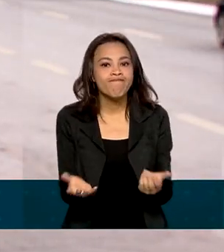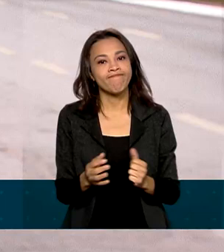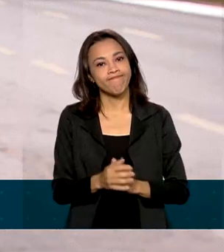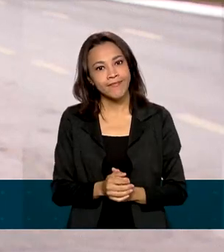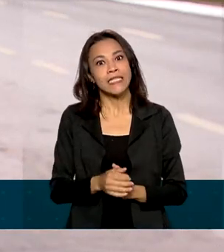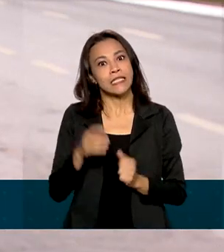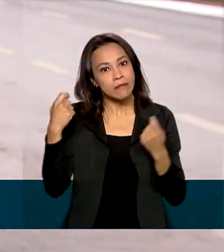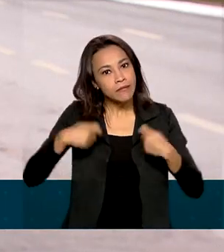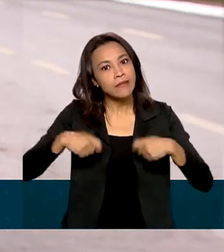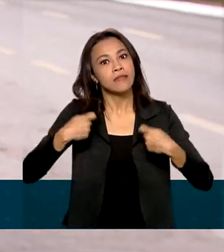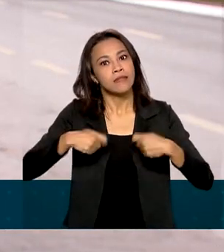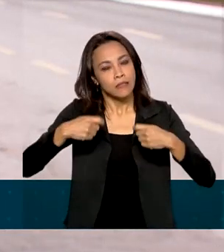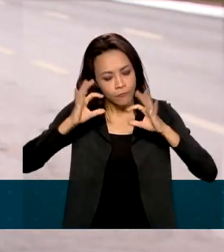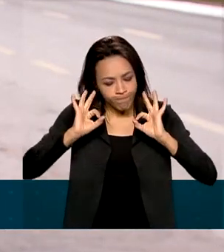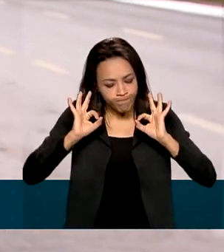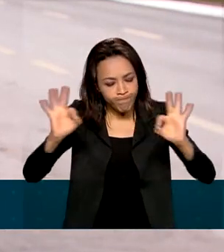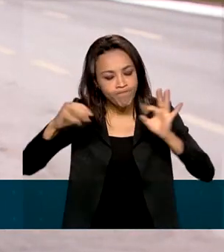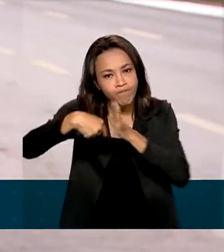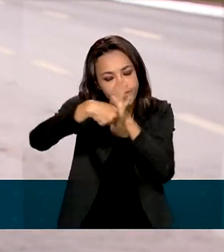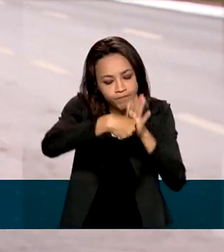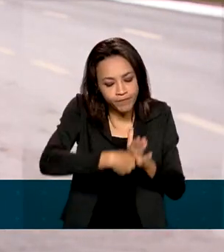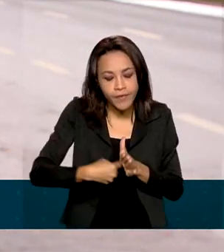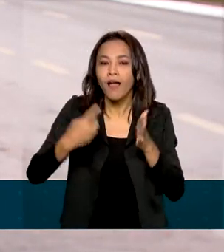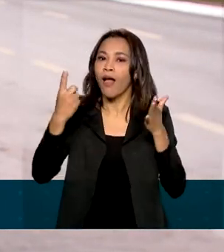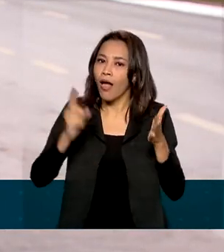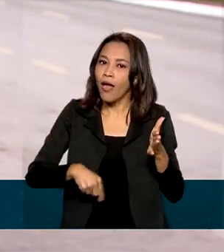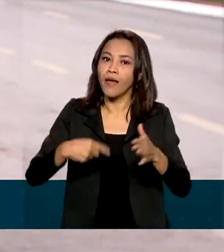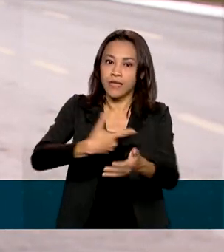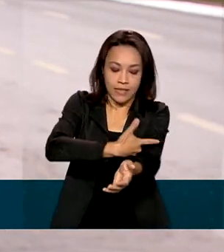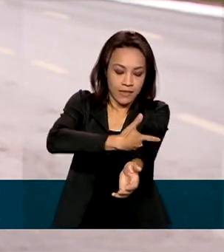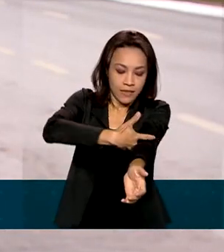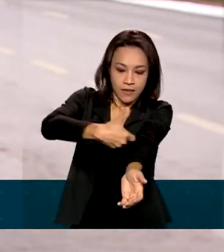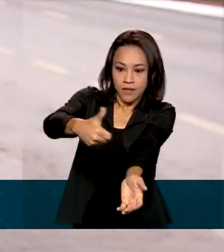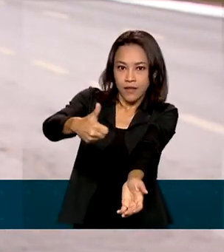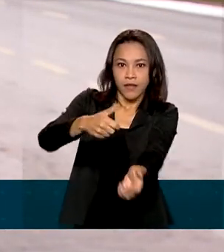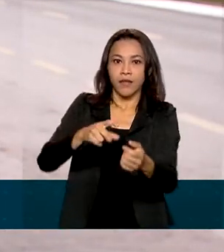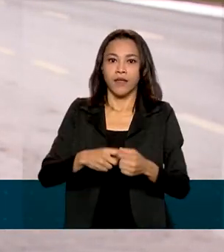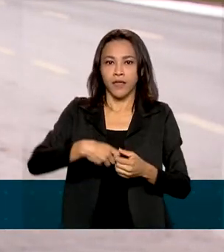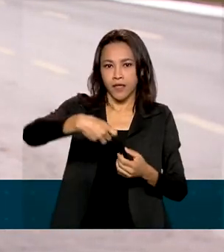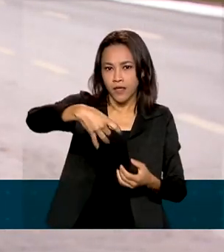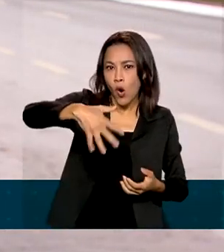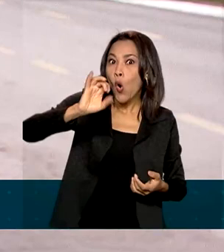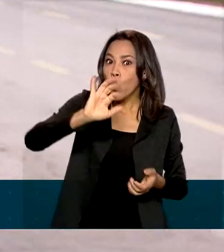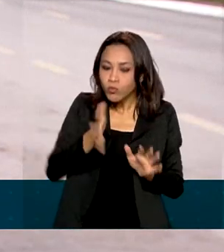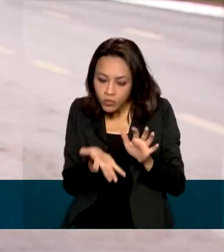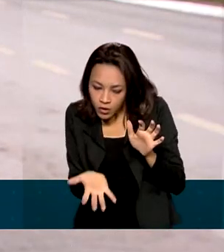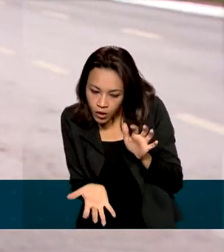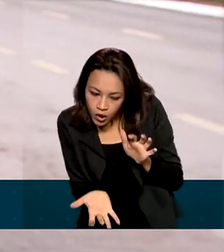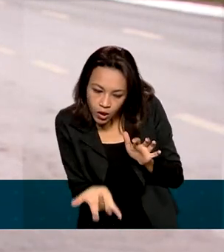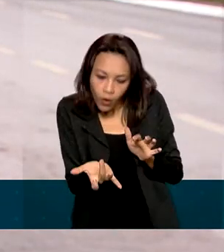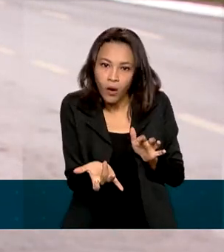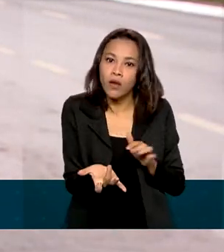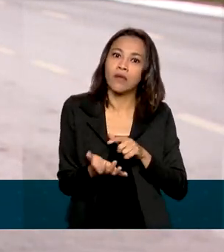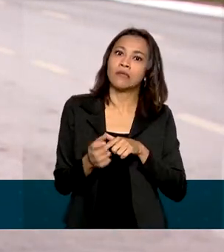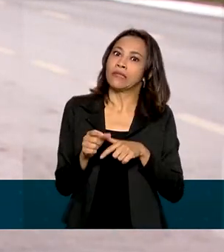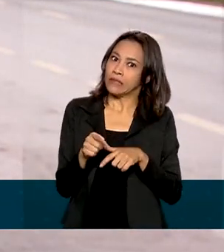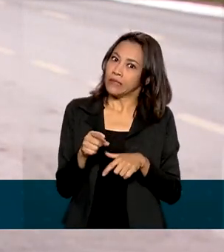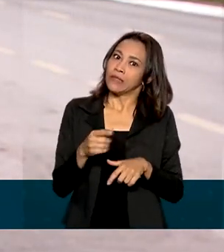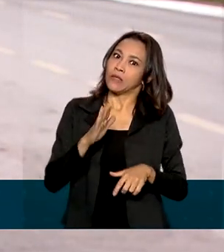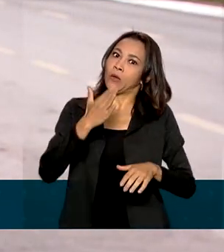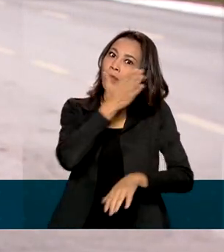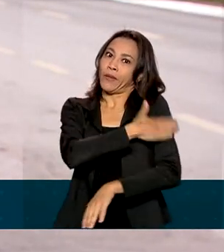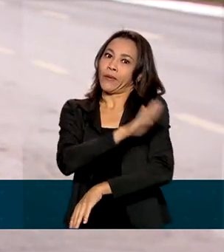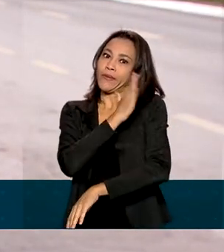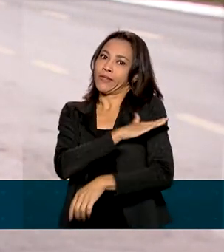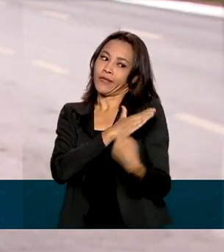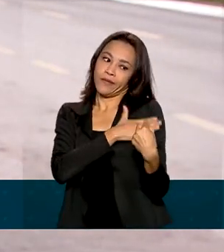diagnóstico mais preciso é feito a partir de exames de sangue imagem e toque digital o preconceito costuma